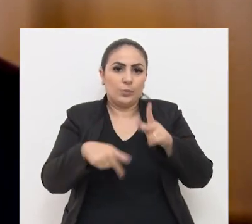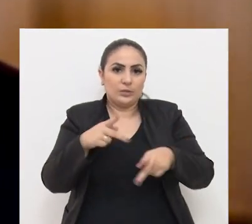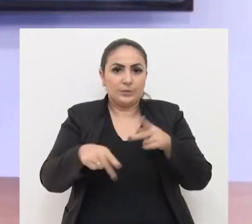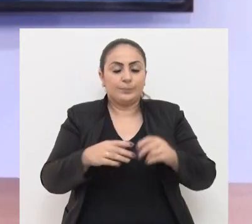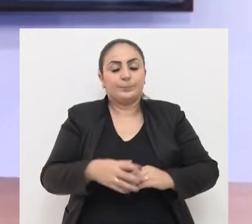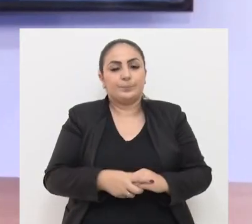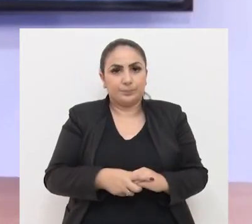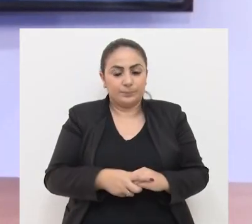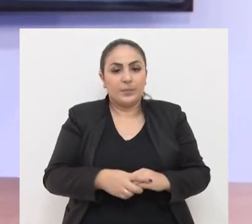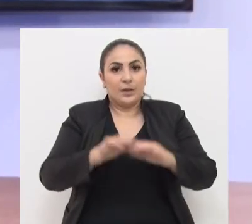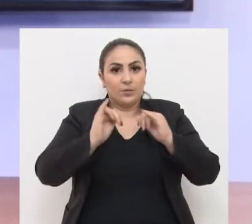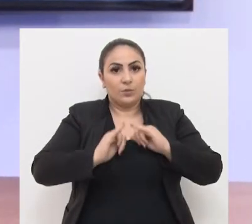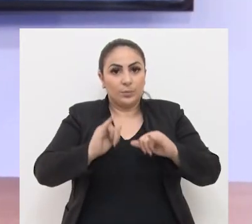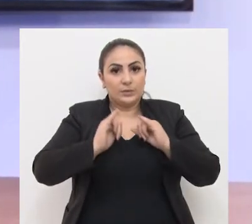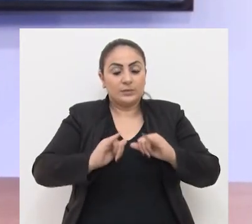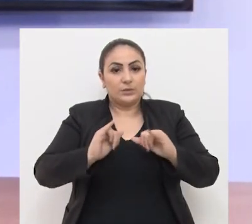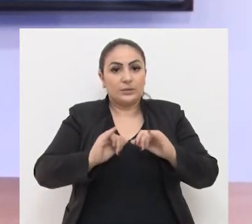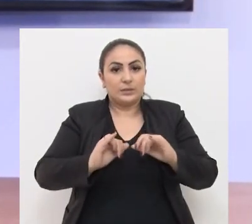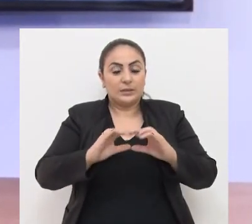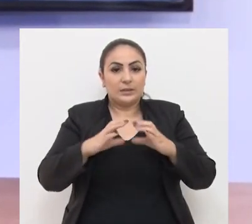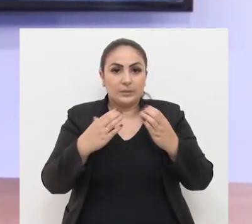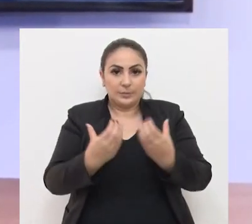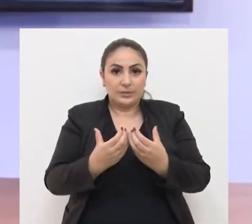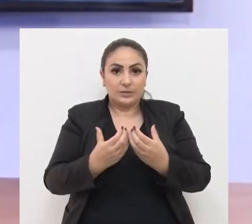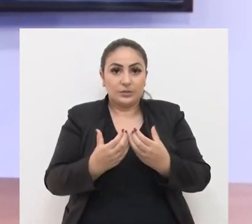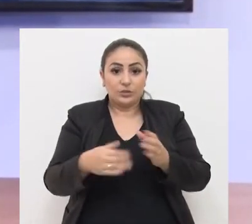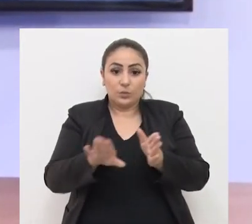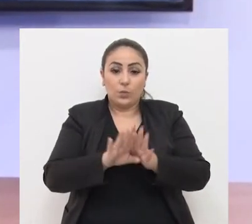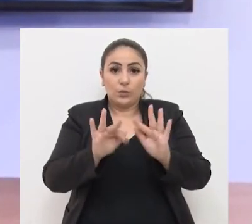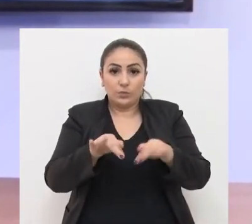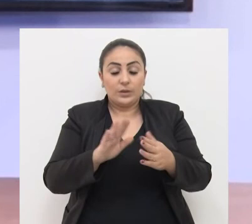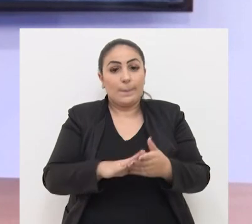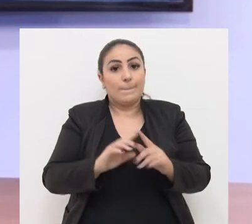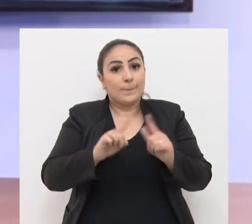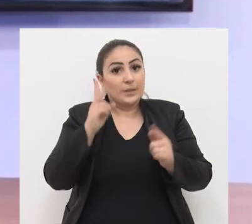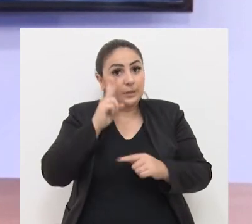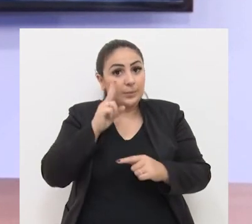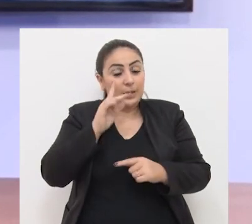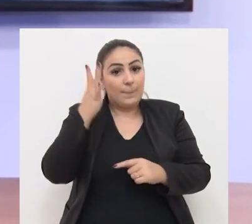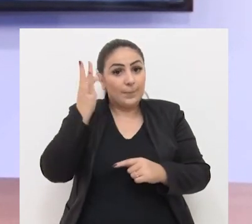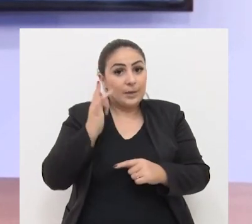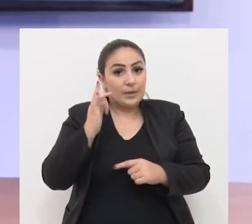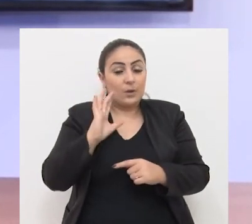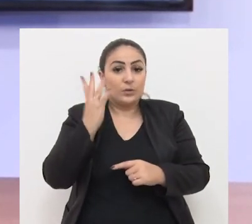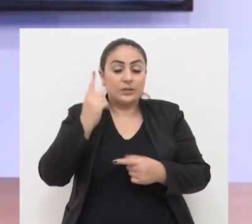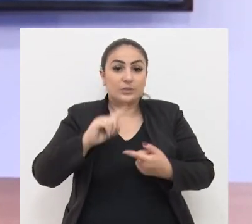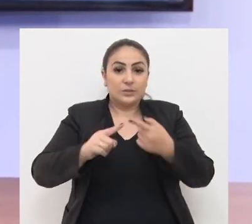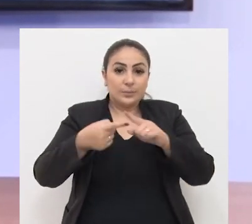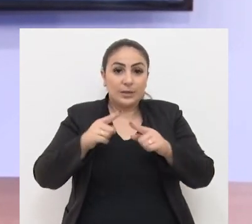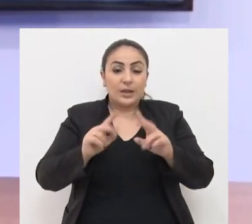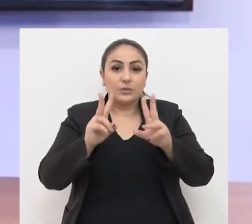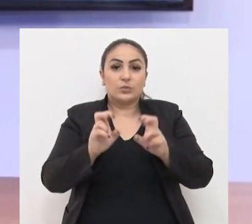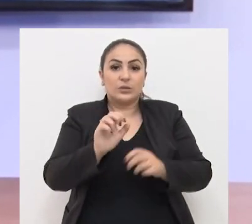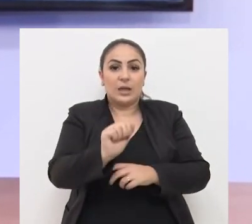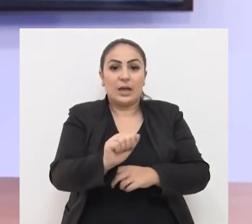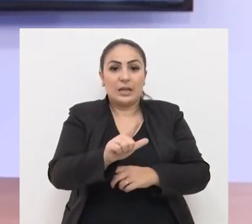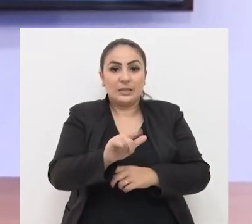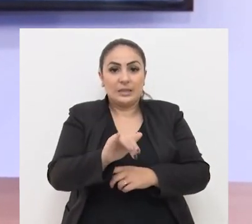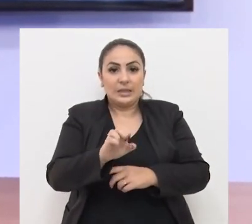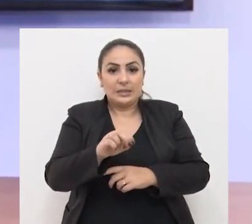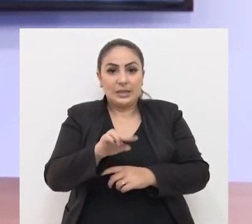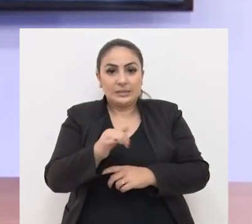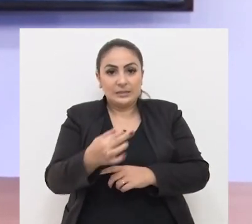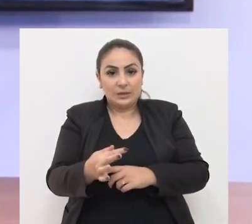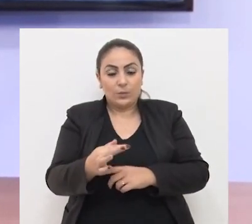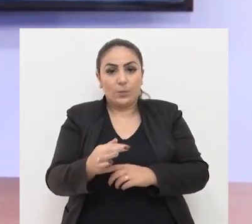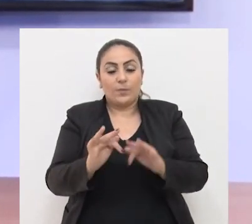população. O Jornal da Câmara chega ao fim, lembrando que amanhã acontece um debate sobre alienação